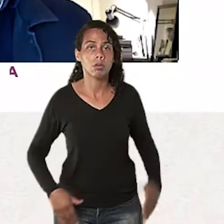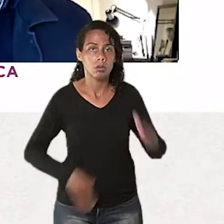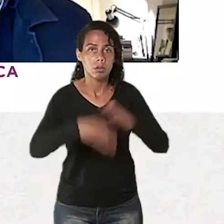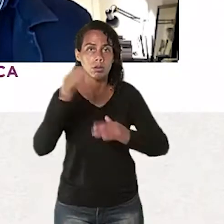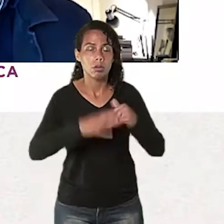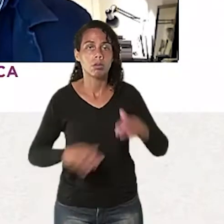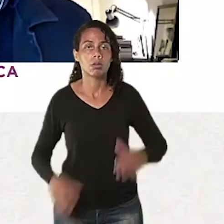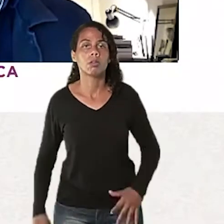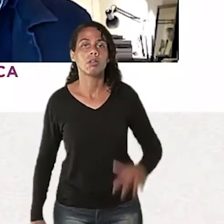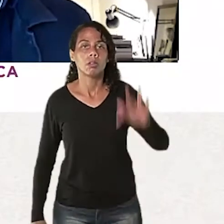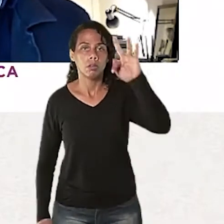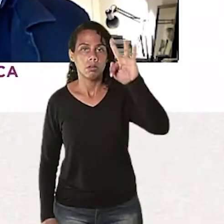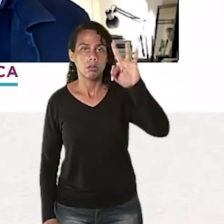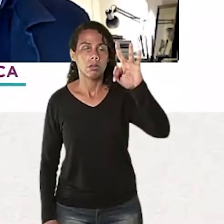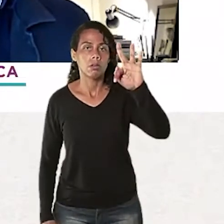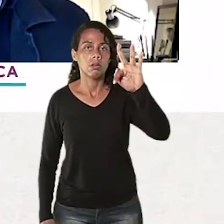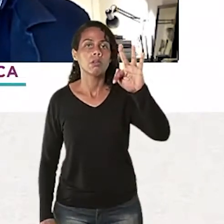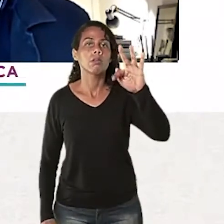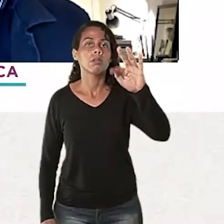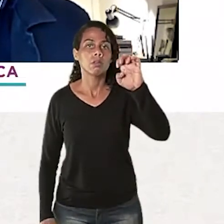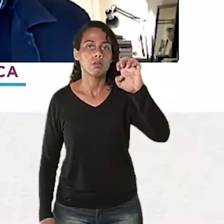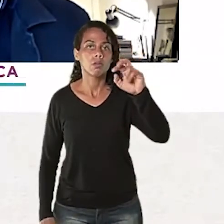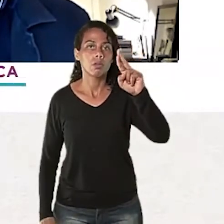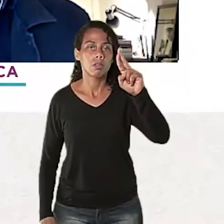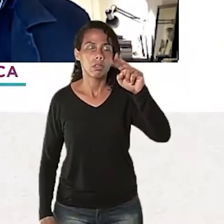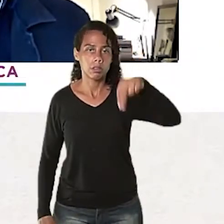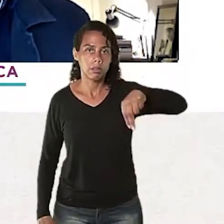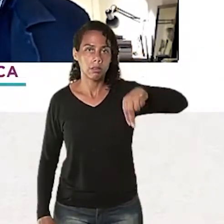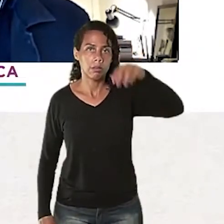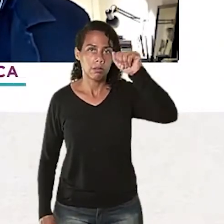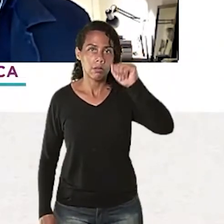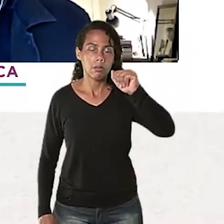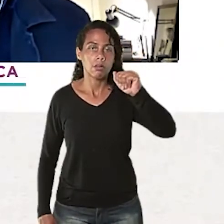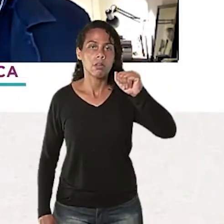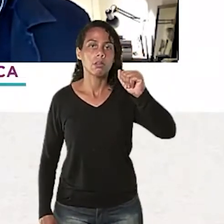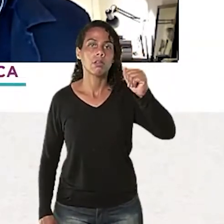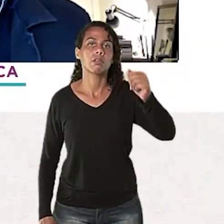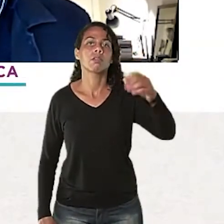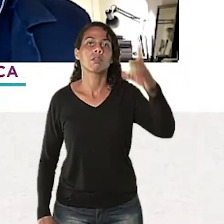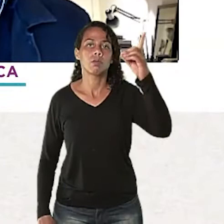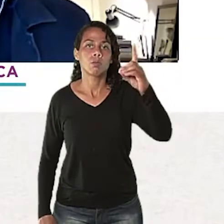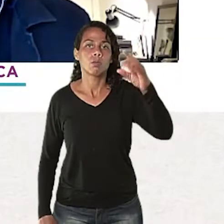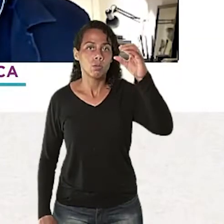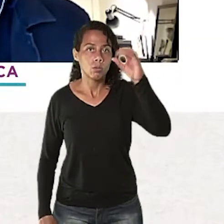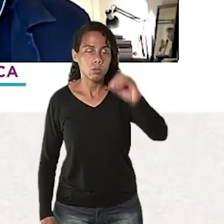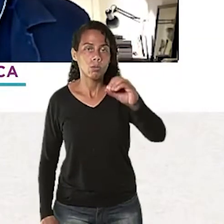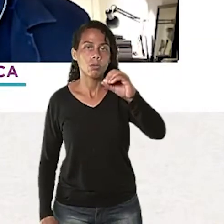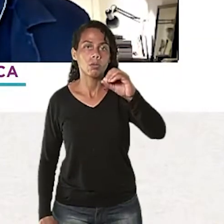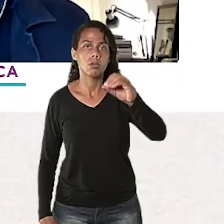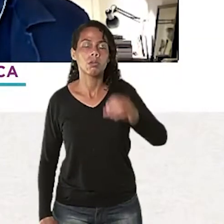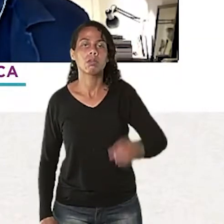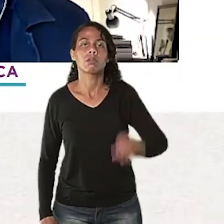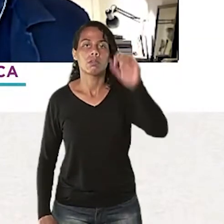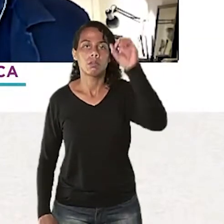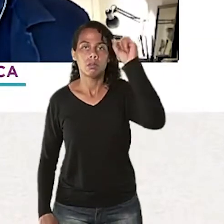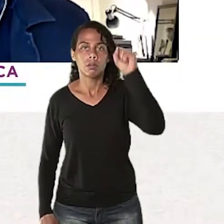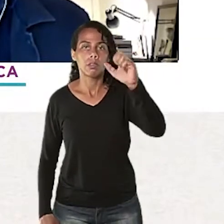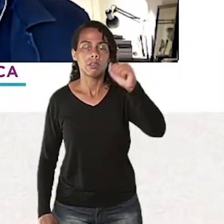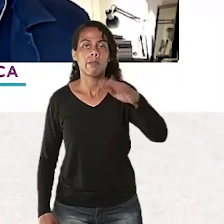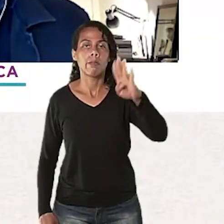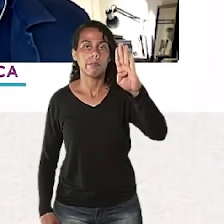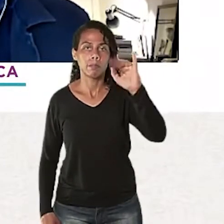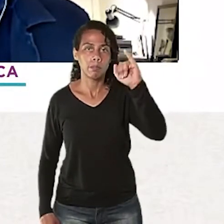acabavam com um livro de ponta a ponta sem o menor problema. Há quanto tempo